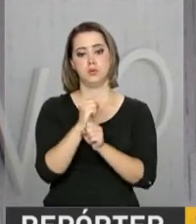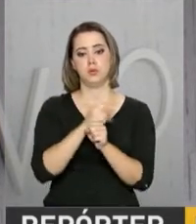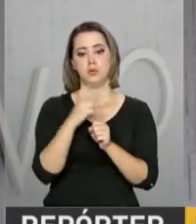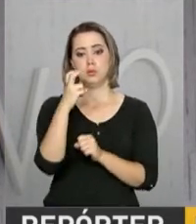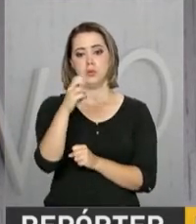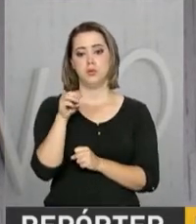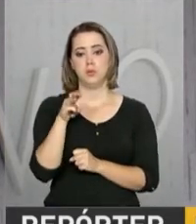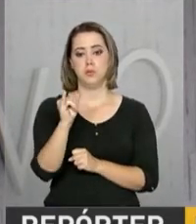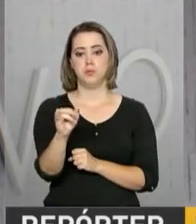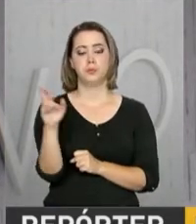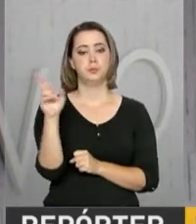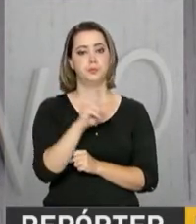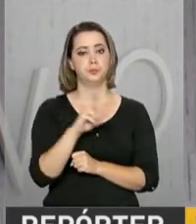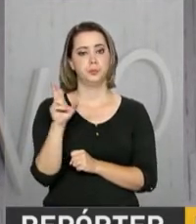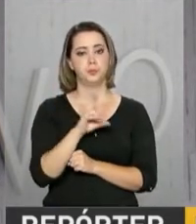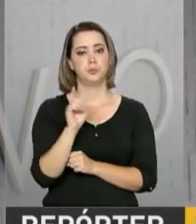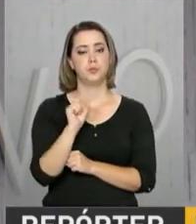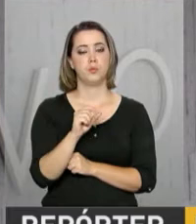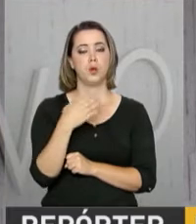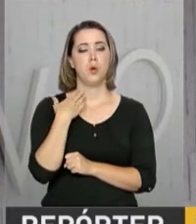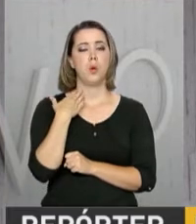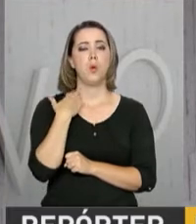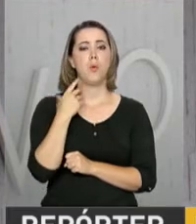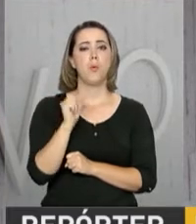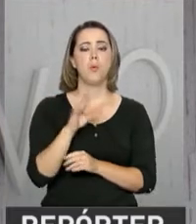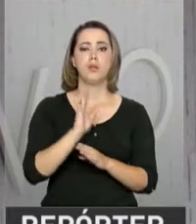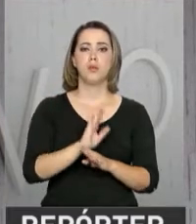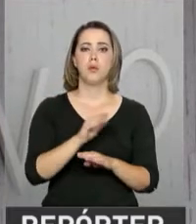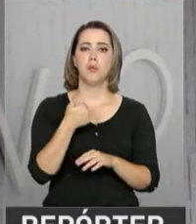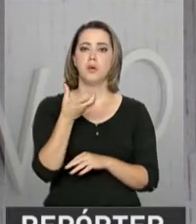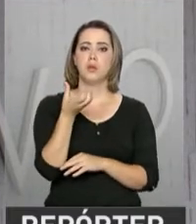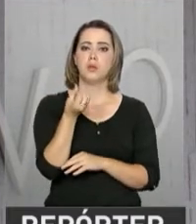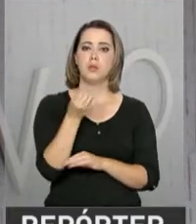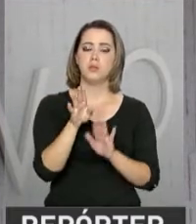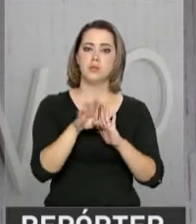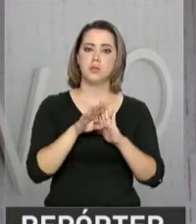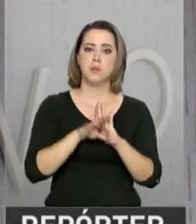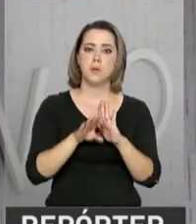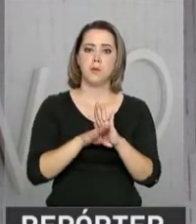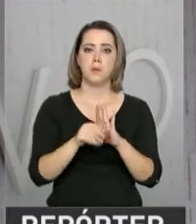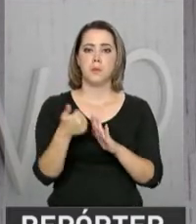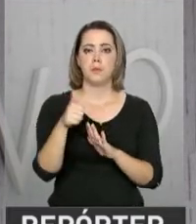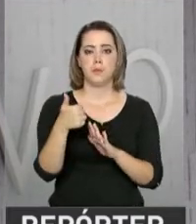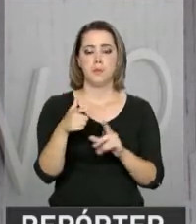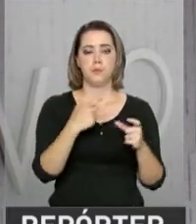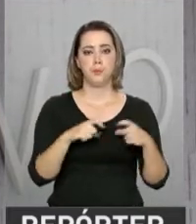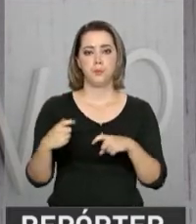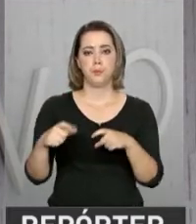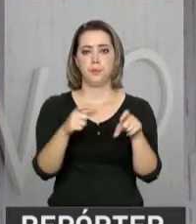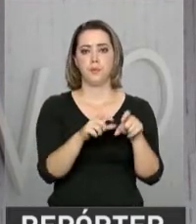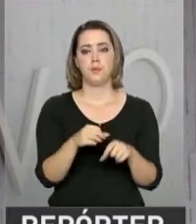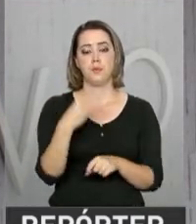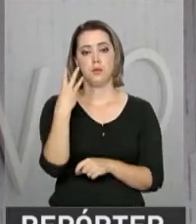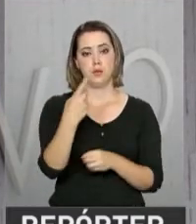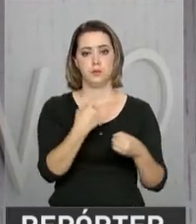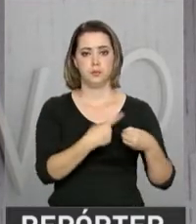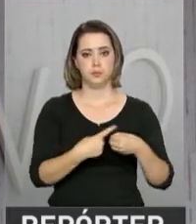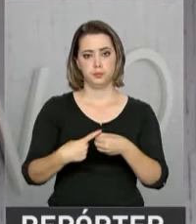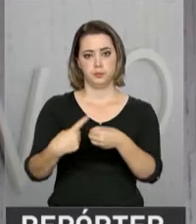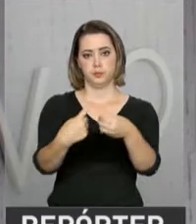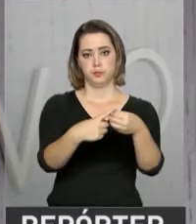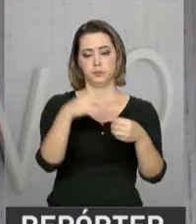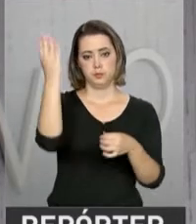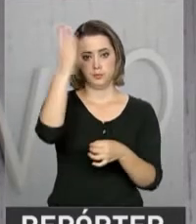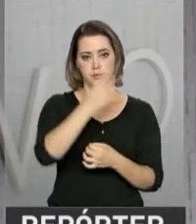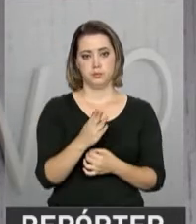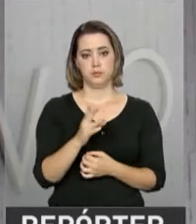5 bilhões de reais. O banco apoia 16 projetos educacionais em 11 estados e 3 municípios